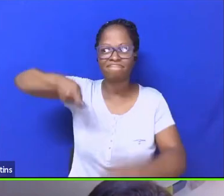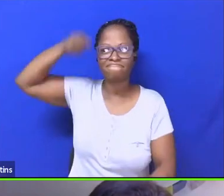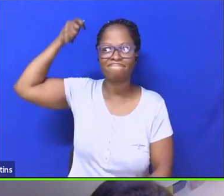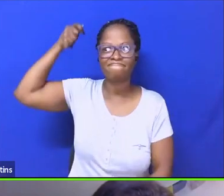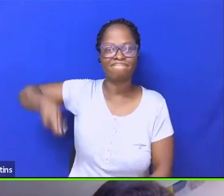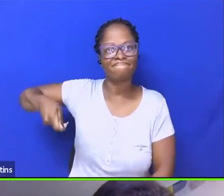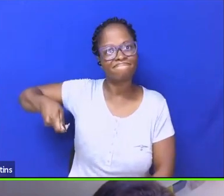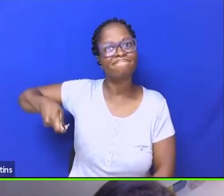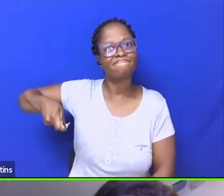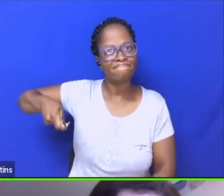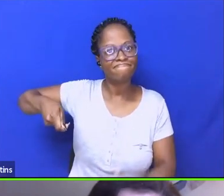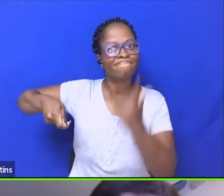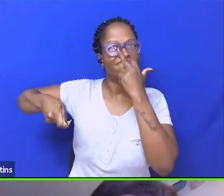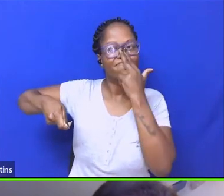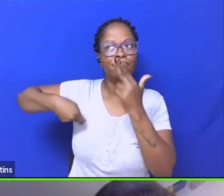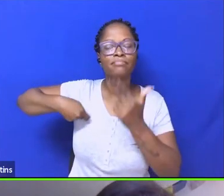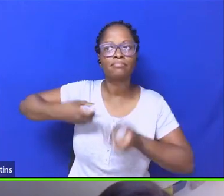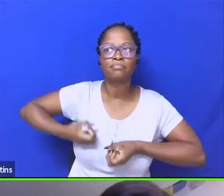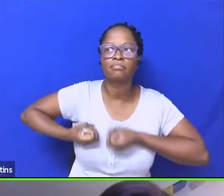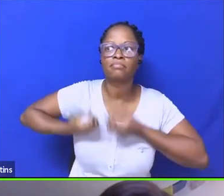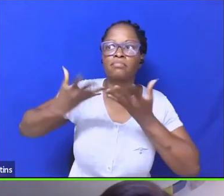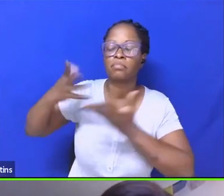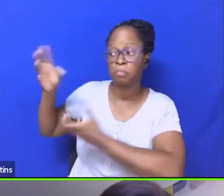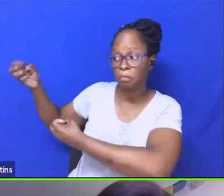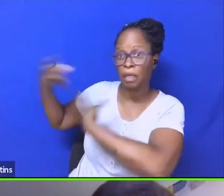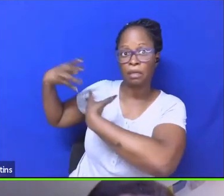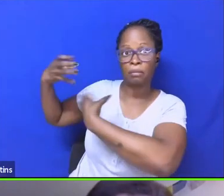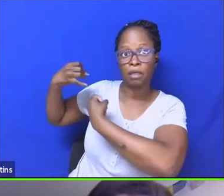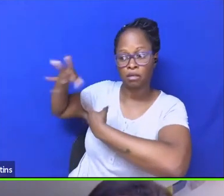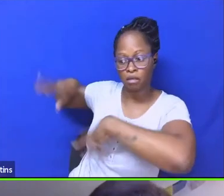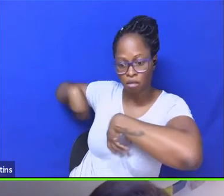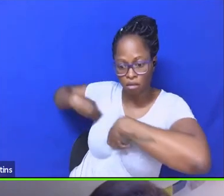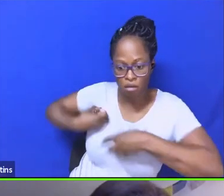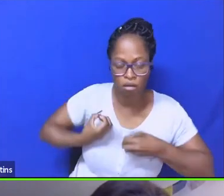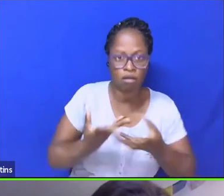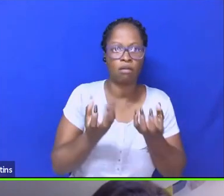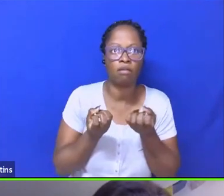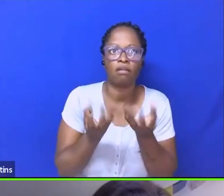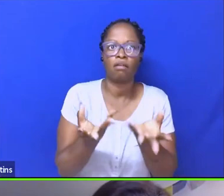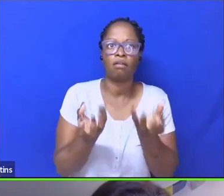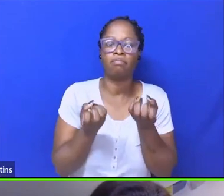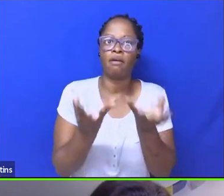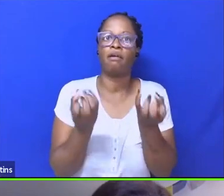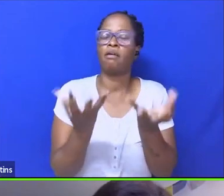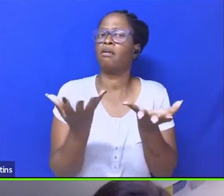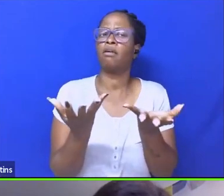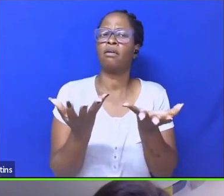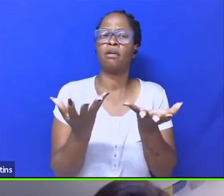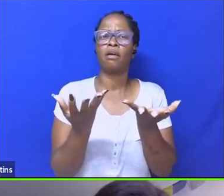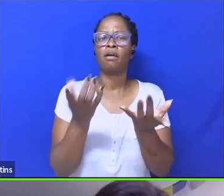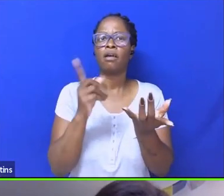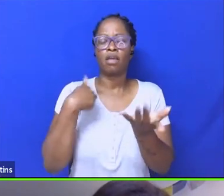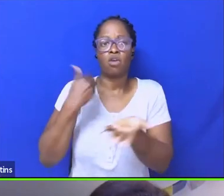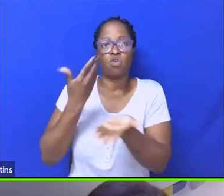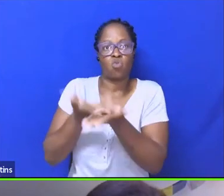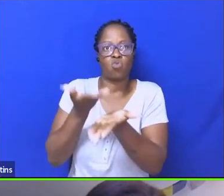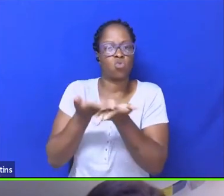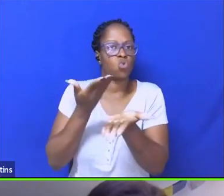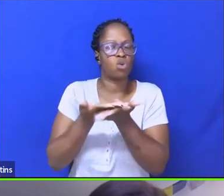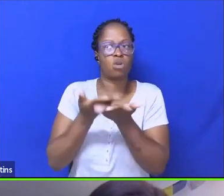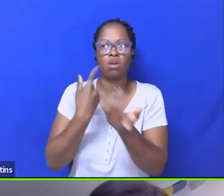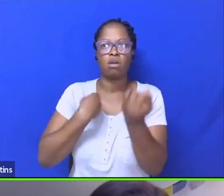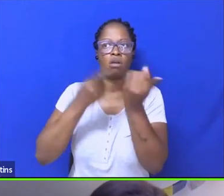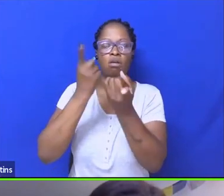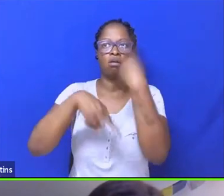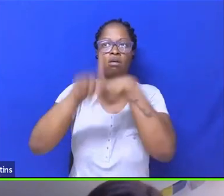lhe ensinaron e cheguei a estudiar estive cinco anos vivendo em Canadá fazendo um doctorado e me fui